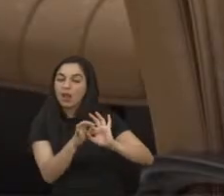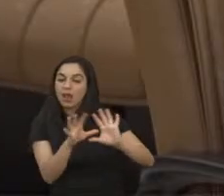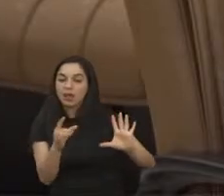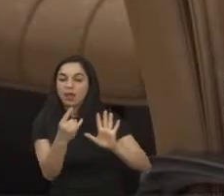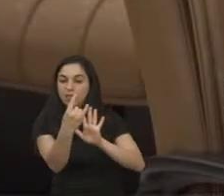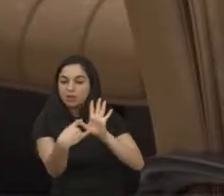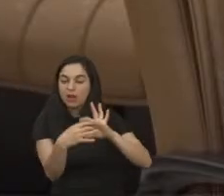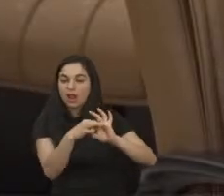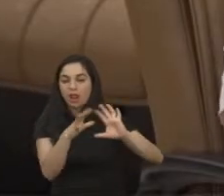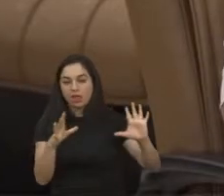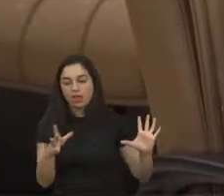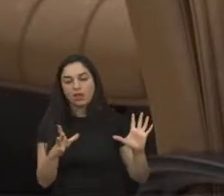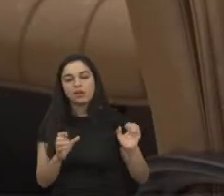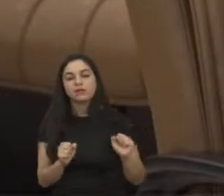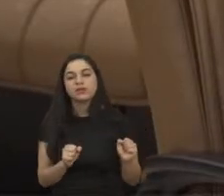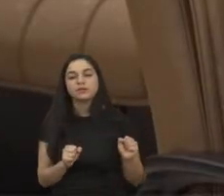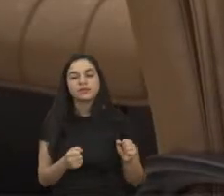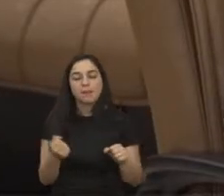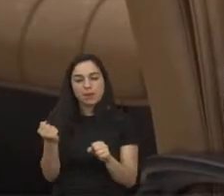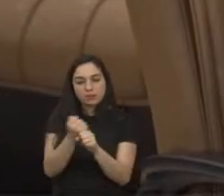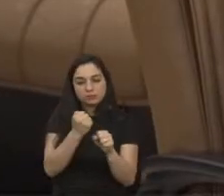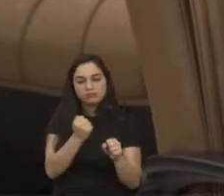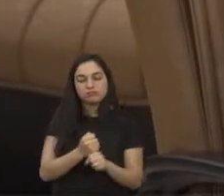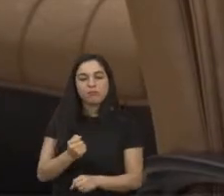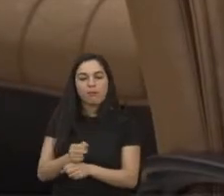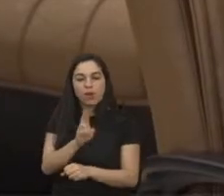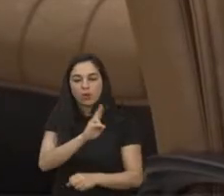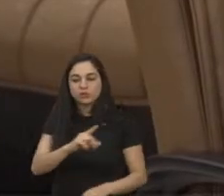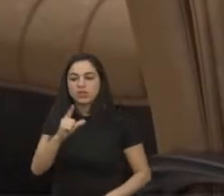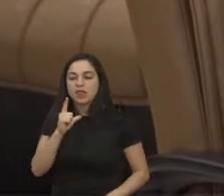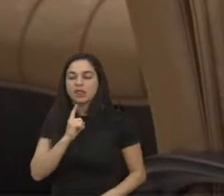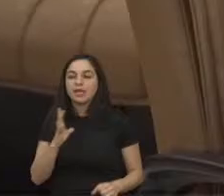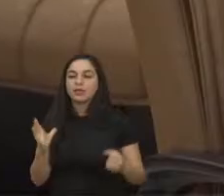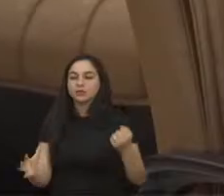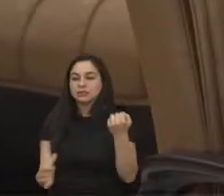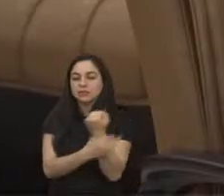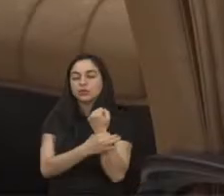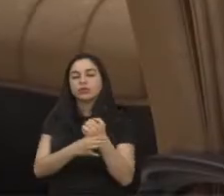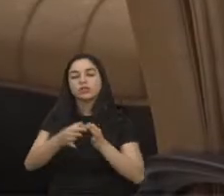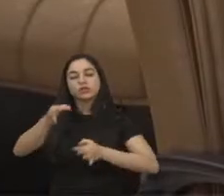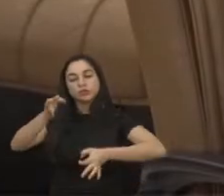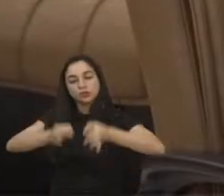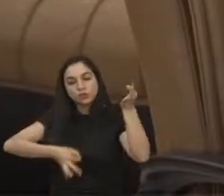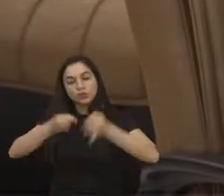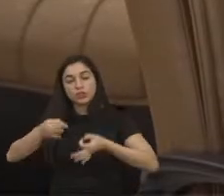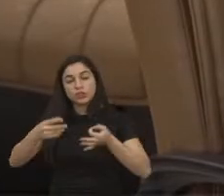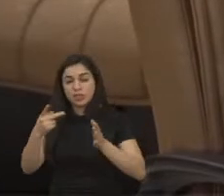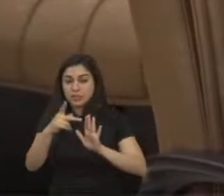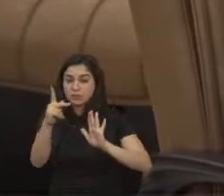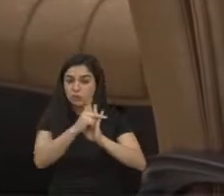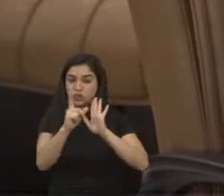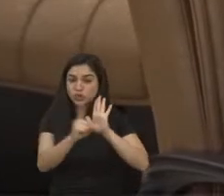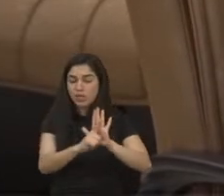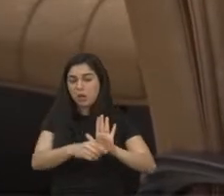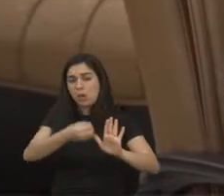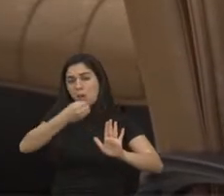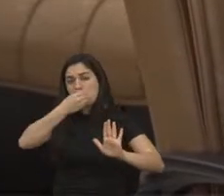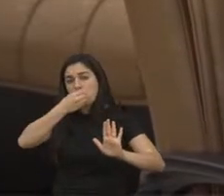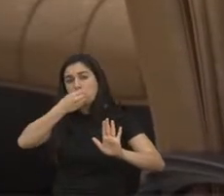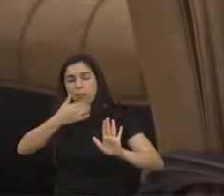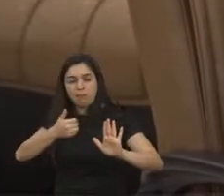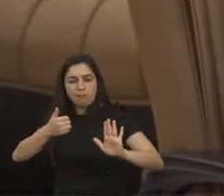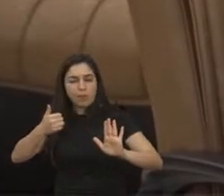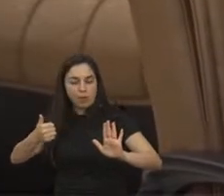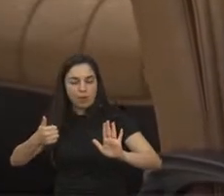traz mais elementos para garantir segurança jurídica. Então é um bom projeto se olhado